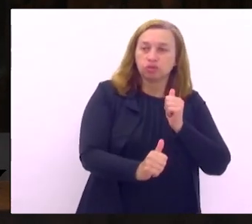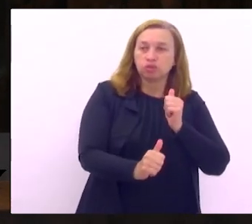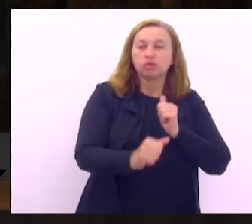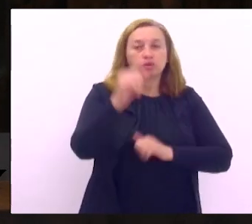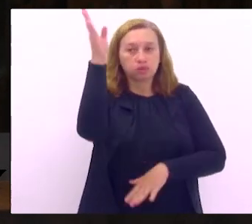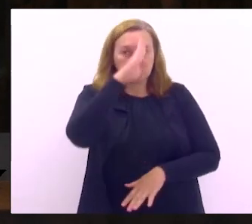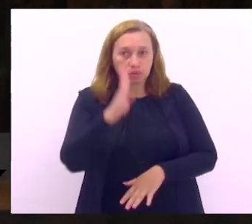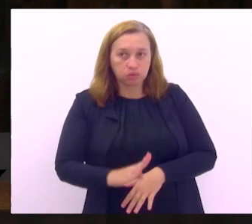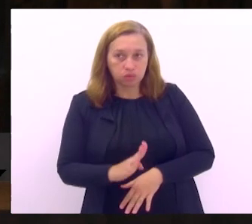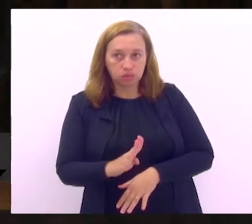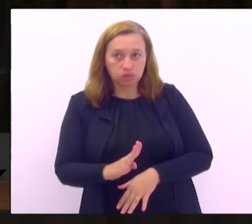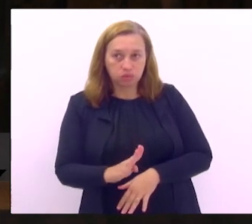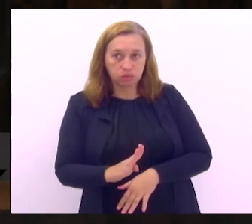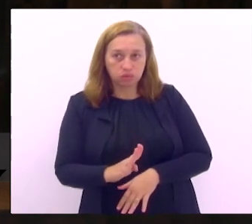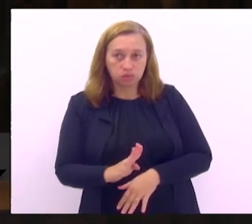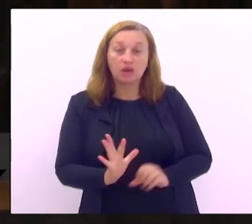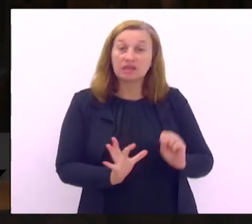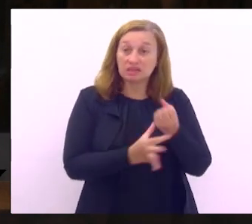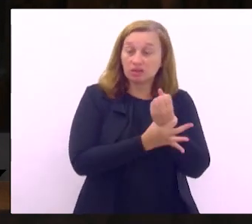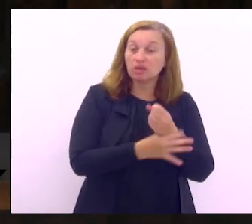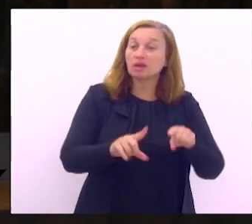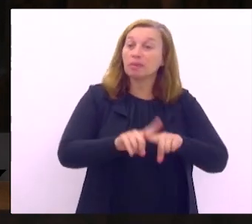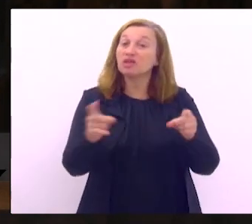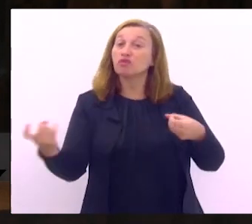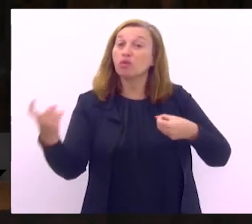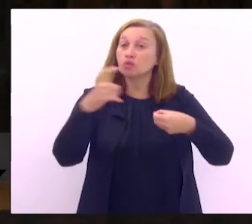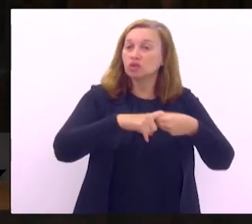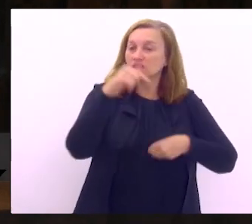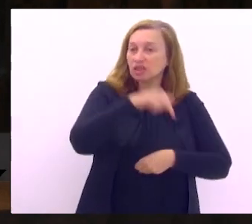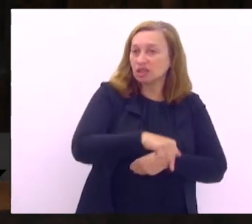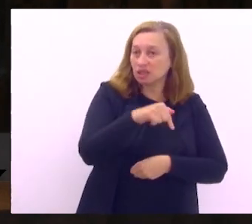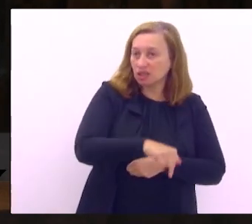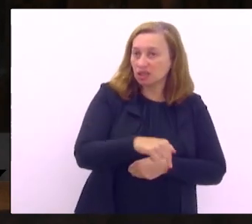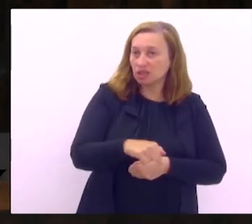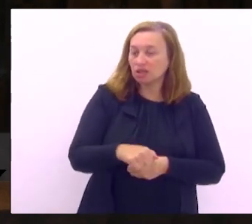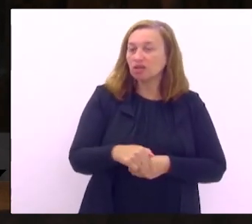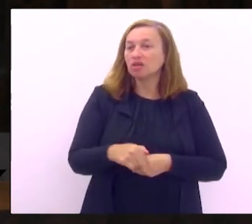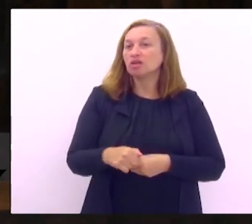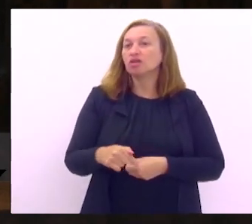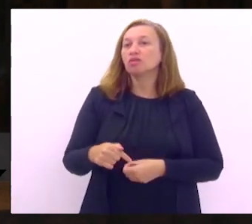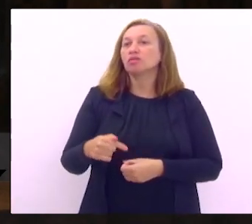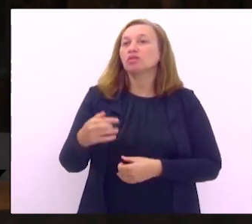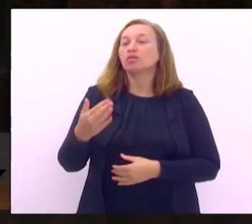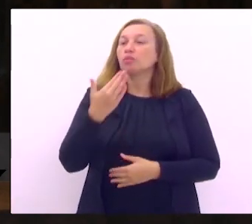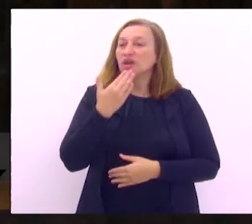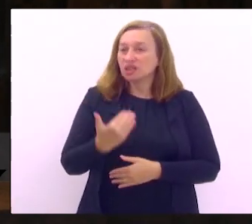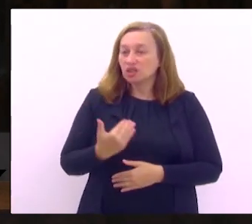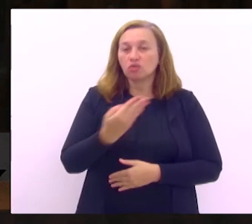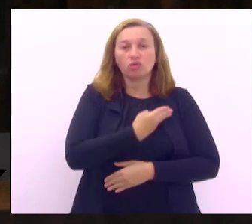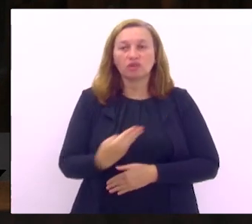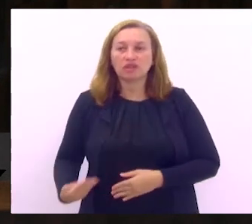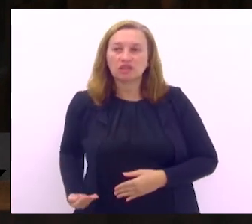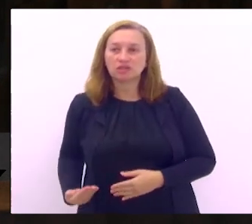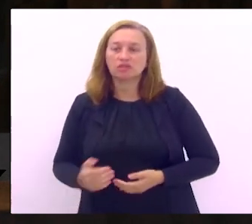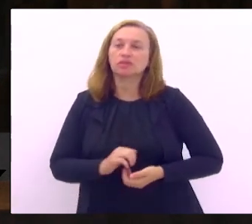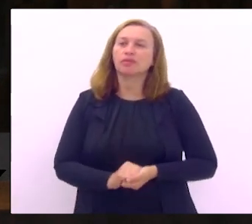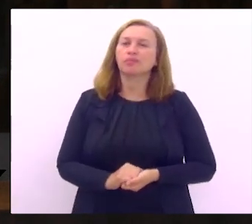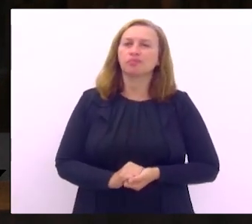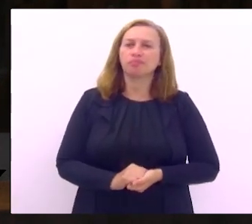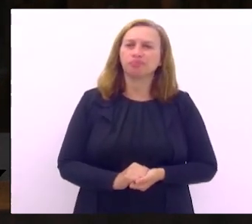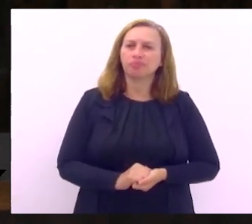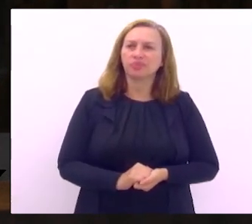seria diferente do atletismo. Mas, voltando aqui à orientação que recebi do governador, está aqui muito mais na